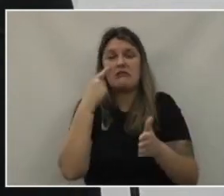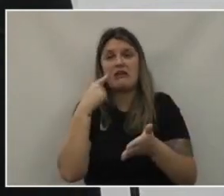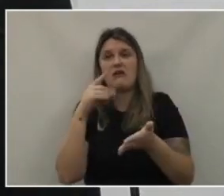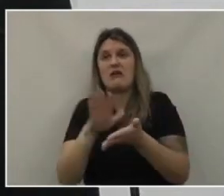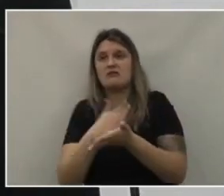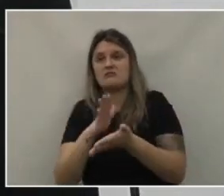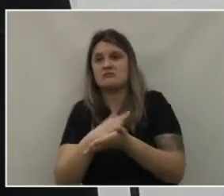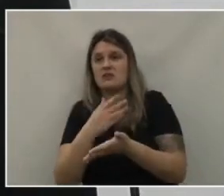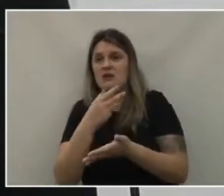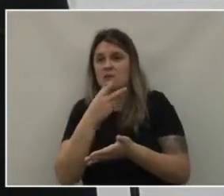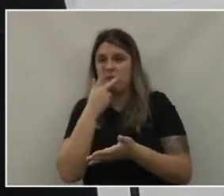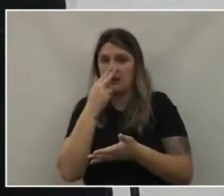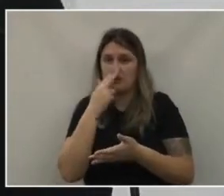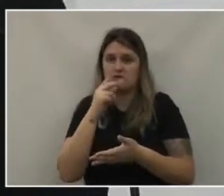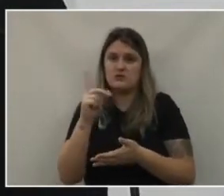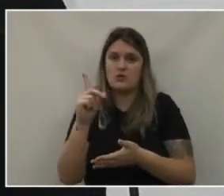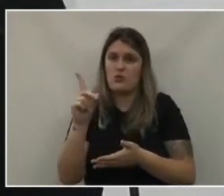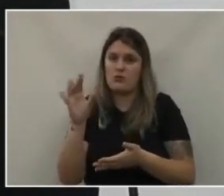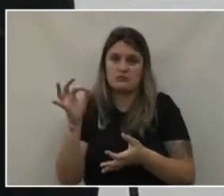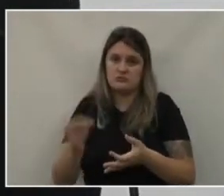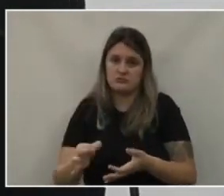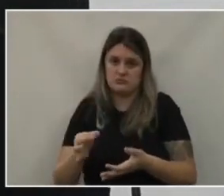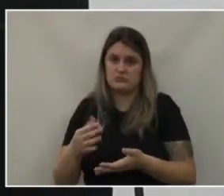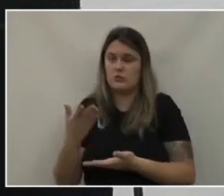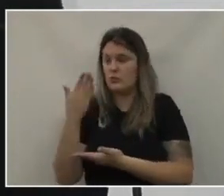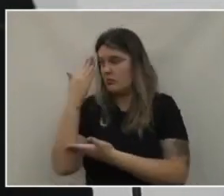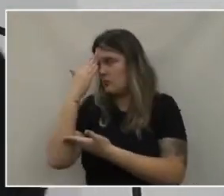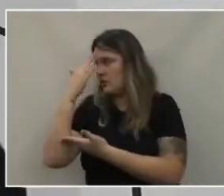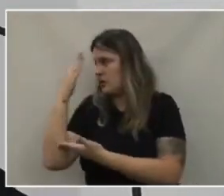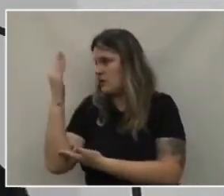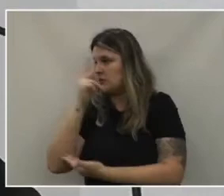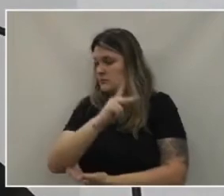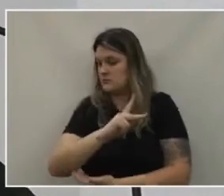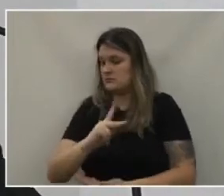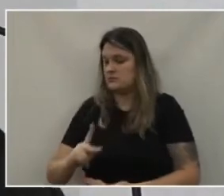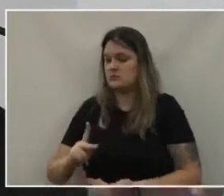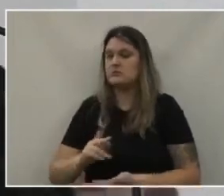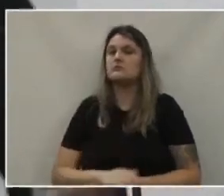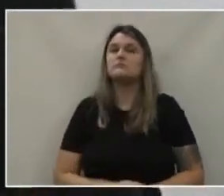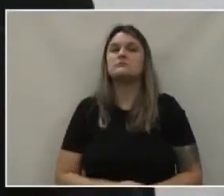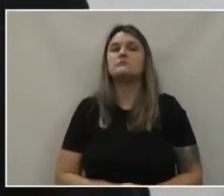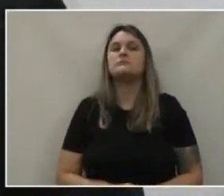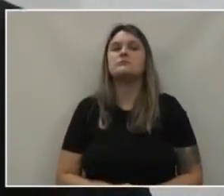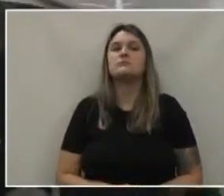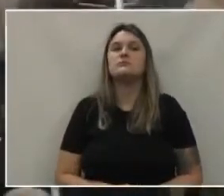gastos exorbitantes dessa natureza. Era isso, senhor presidente, muito obrigado pela oportunidade.